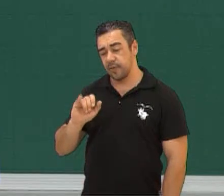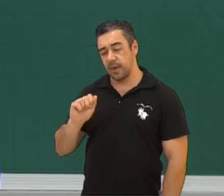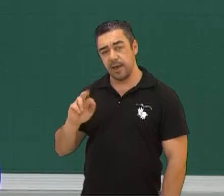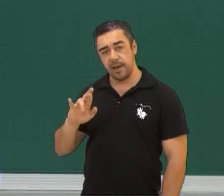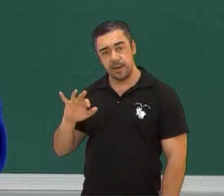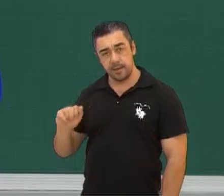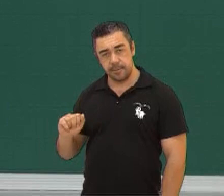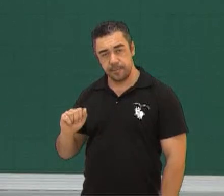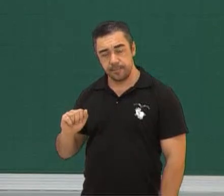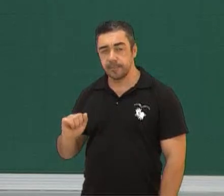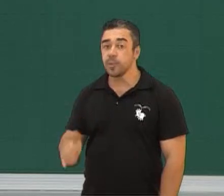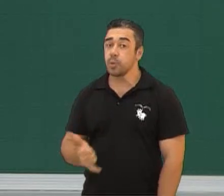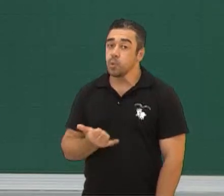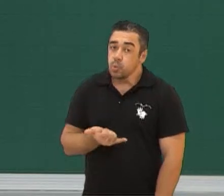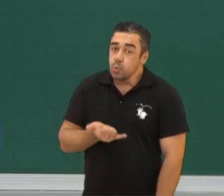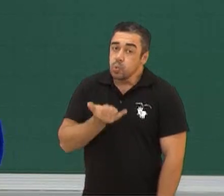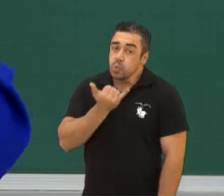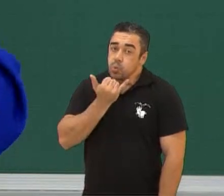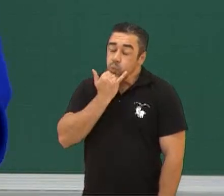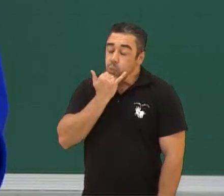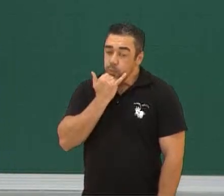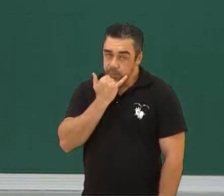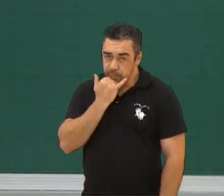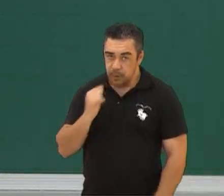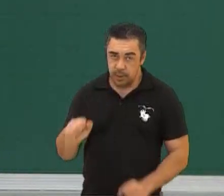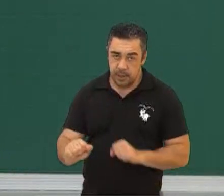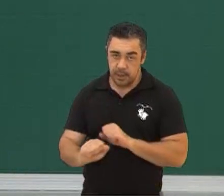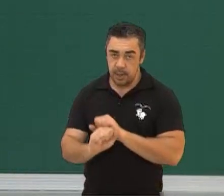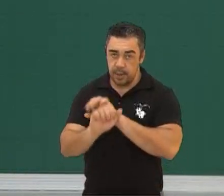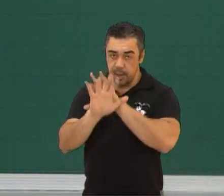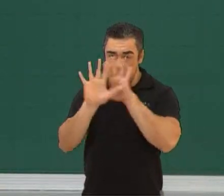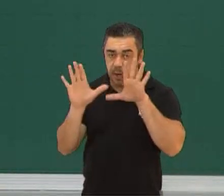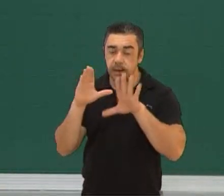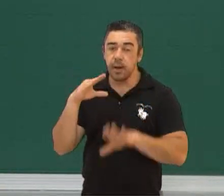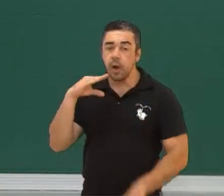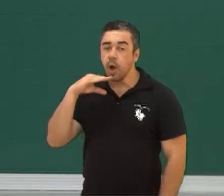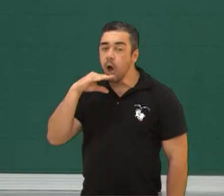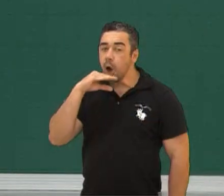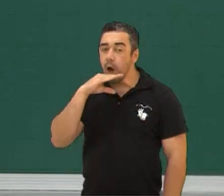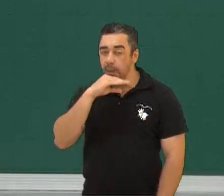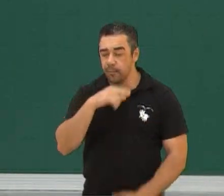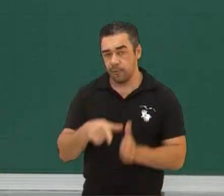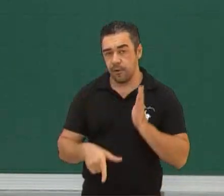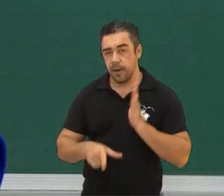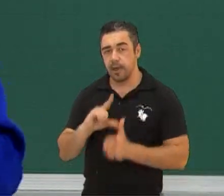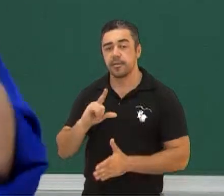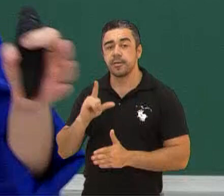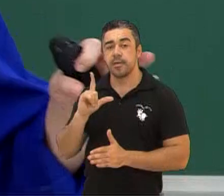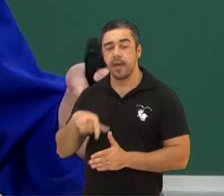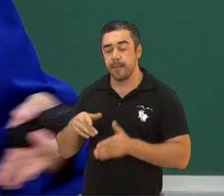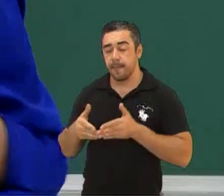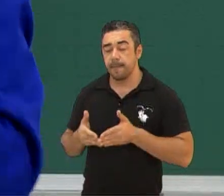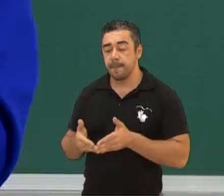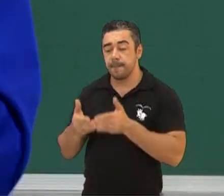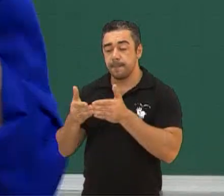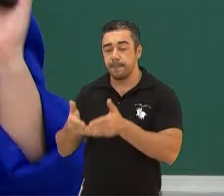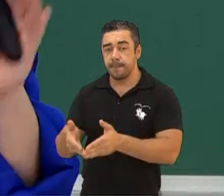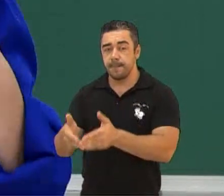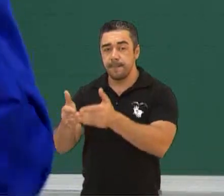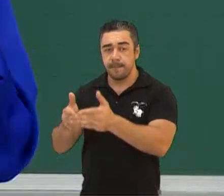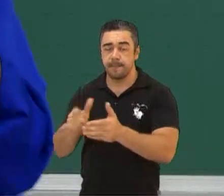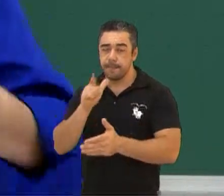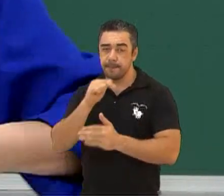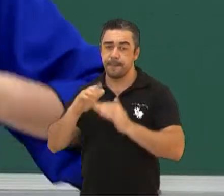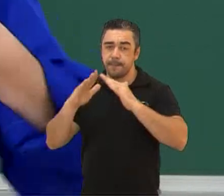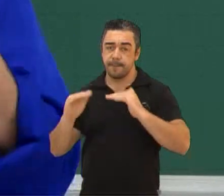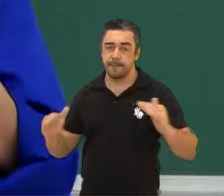desculpe, cometi um equívoco, falar de maneira bem clara, a primeira obviamente é questão marítima. Então, logicamente, essa questão marítima que nos deu o